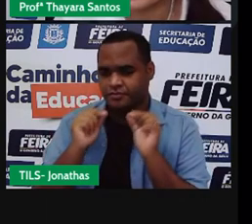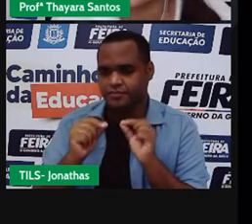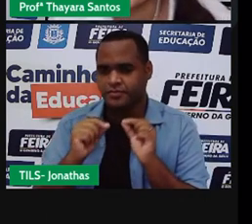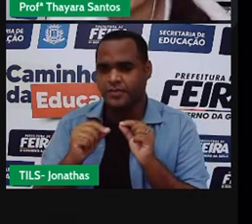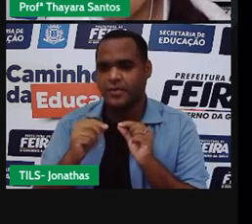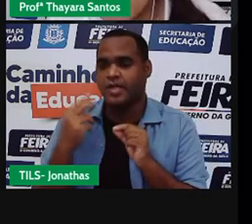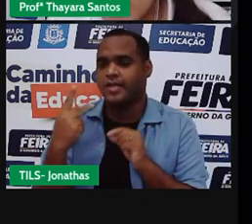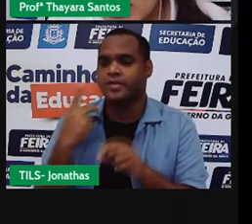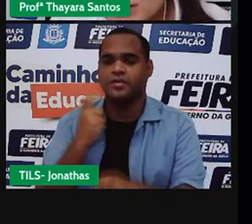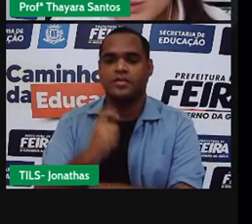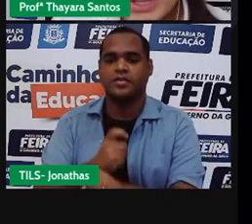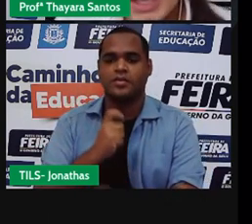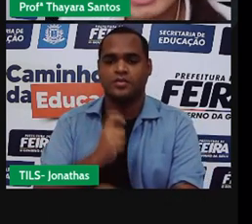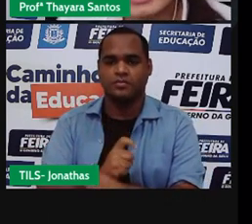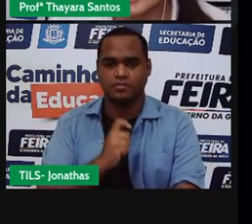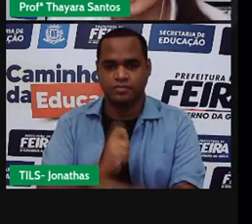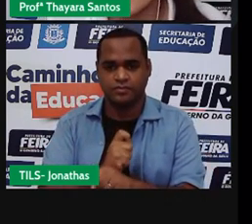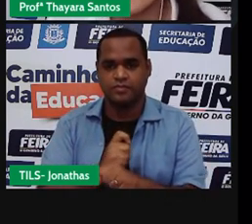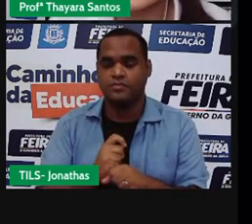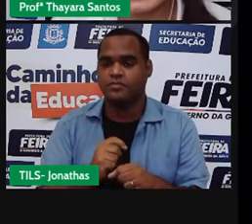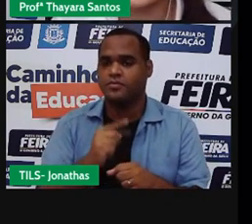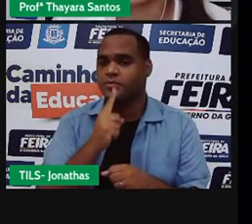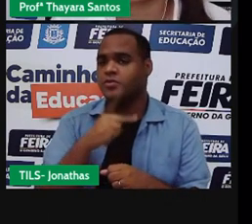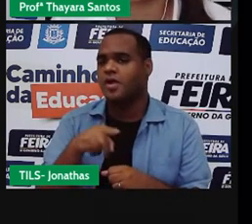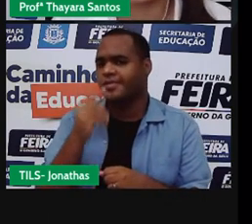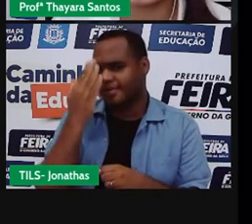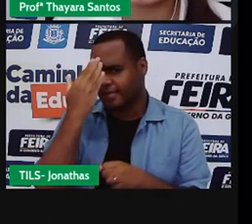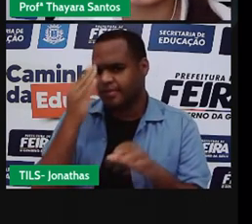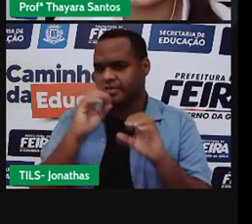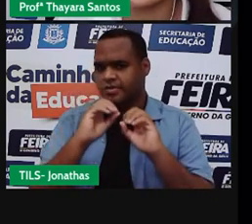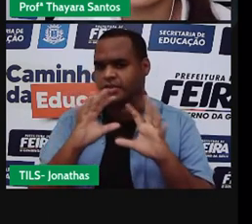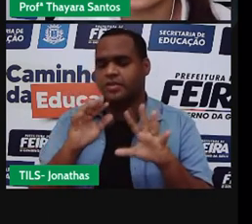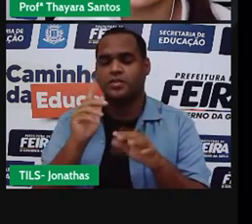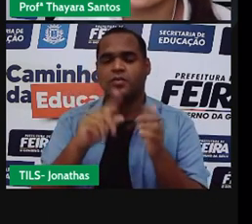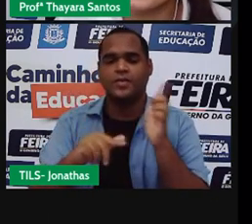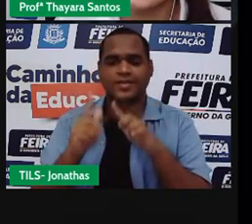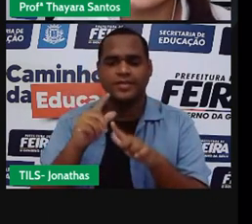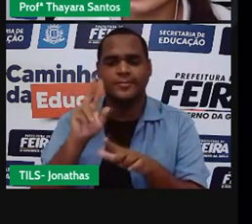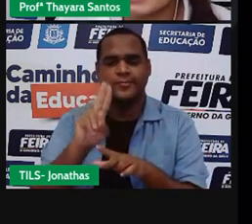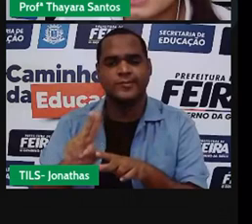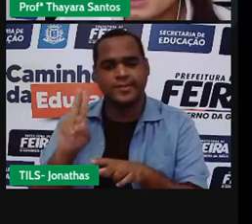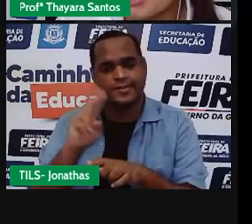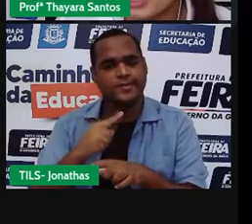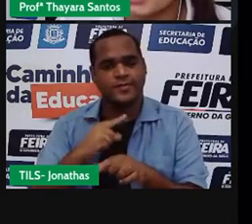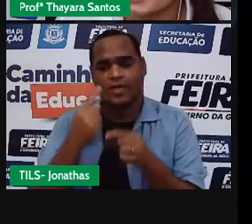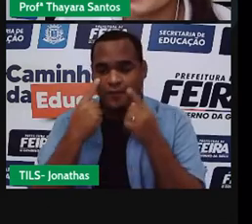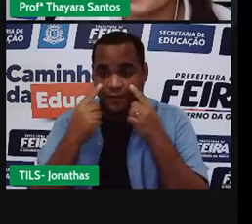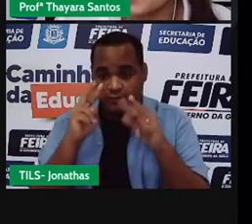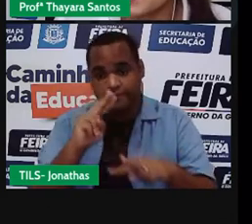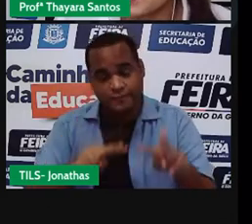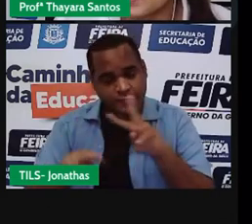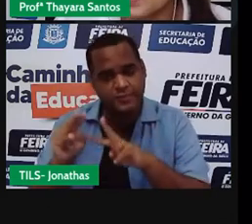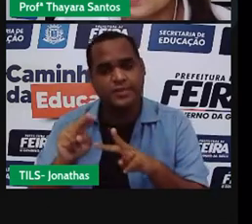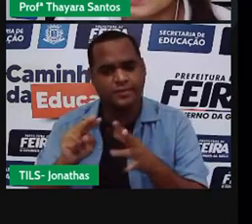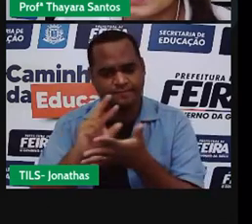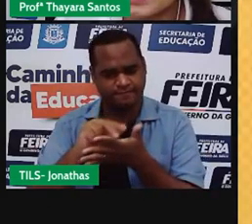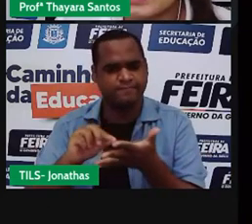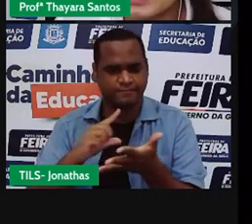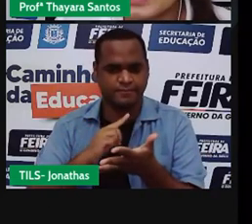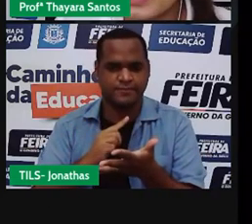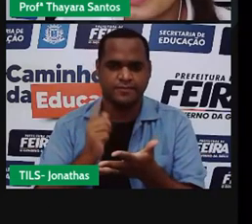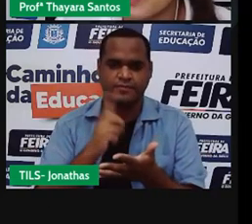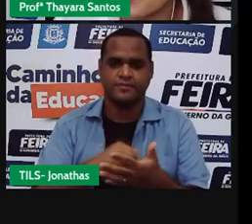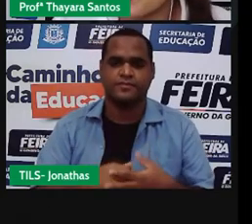tá? Então, é isso que a gente consegue usar aqui nesse simulador, visualizar aqui nesse simulador.